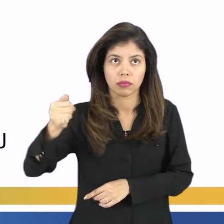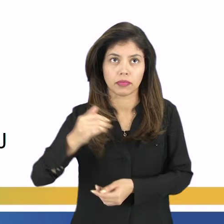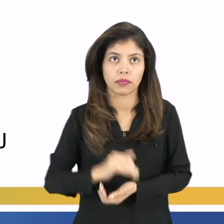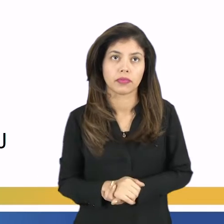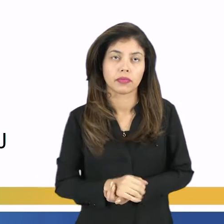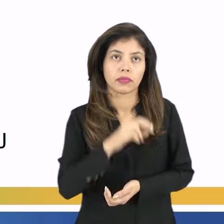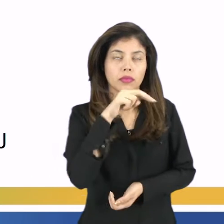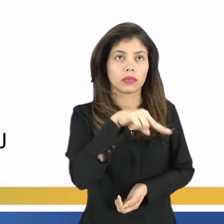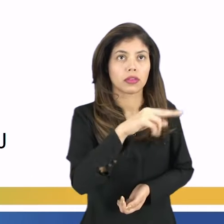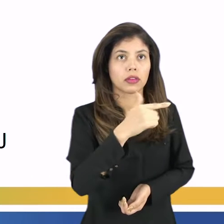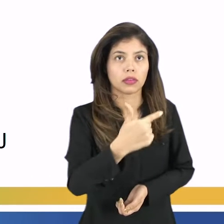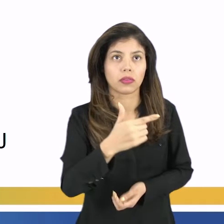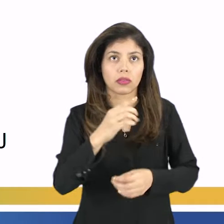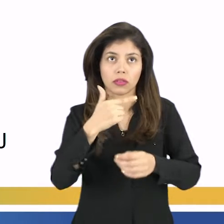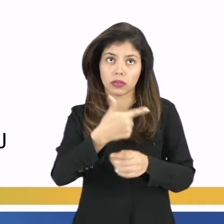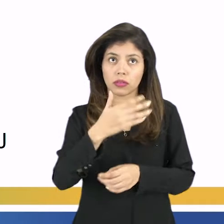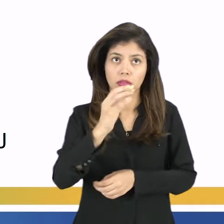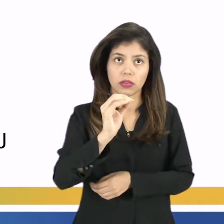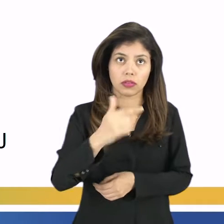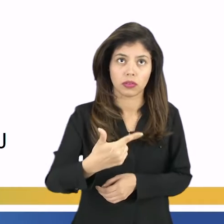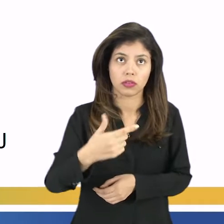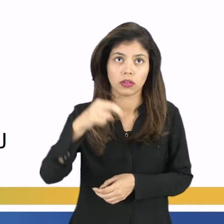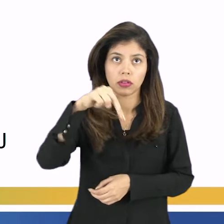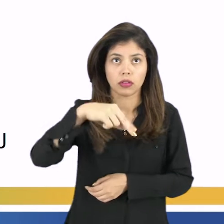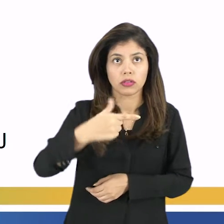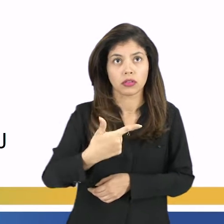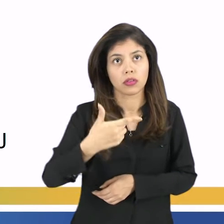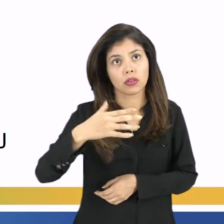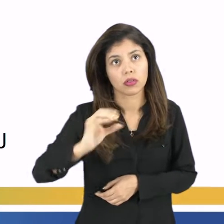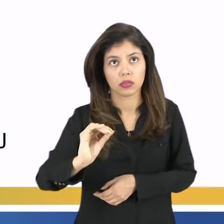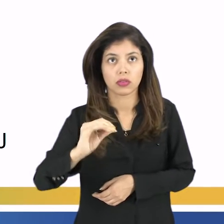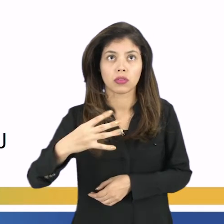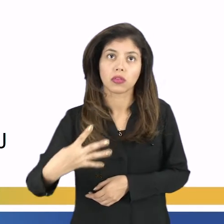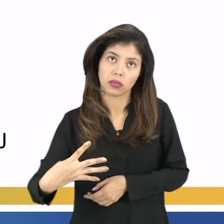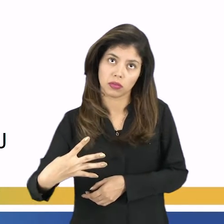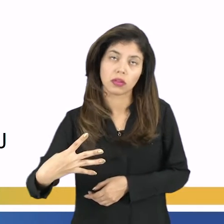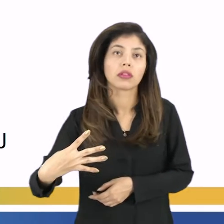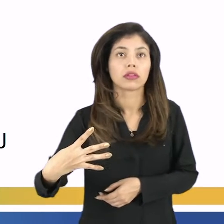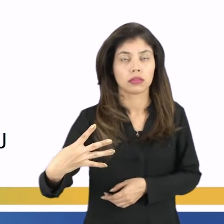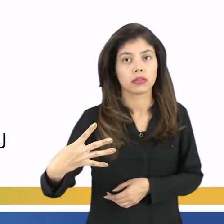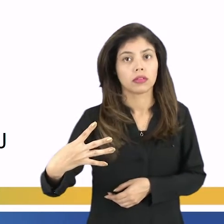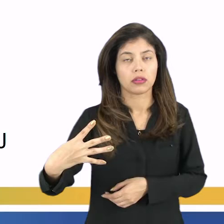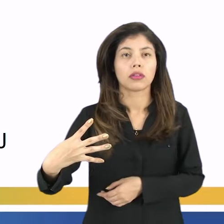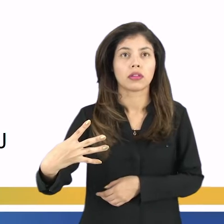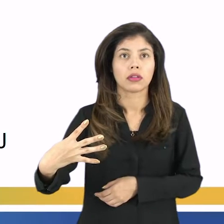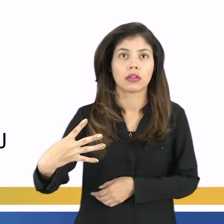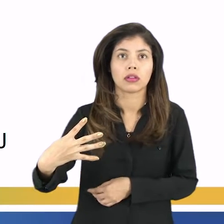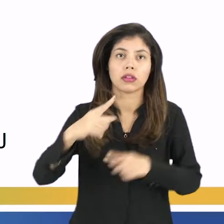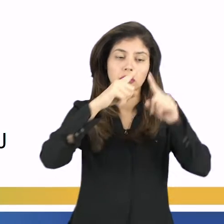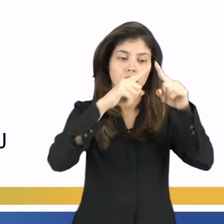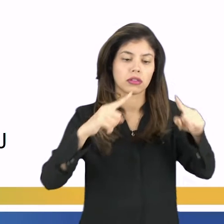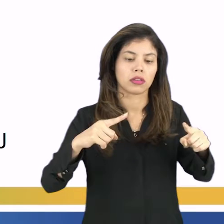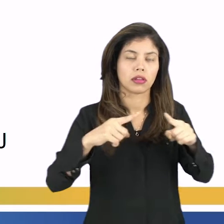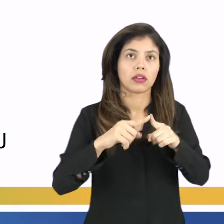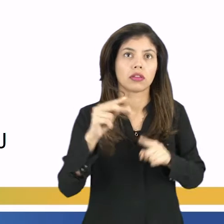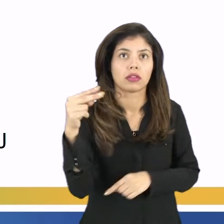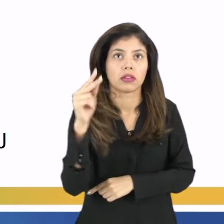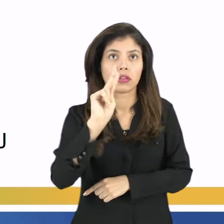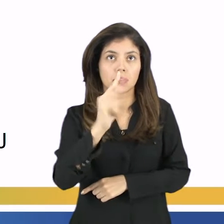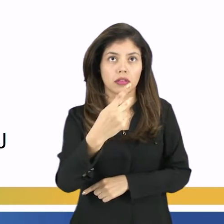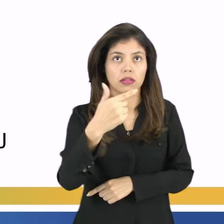temos gás nitrogênio mais gás oxigênio formando tetróxido de dinitrogênio.